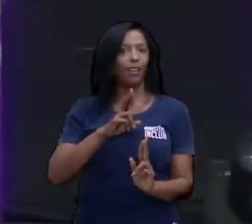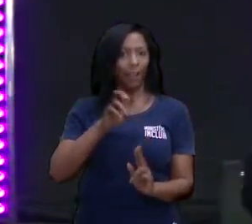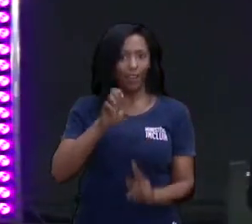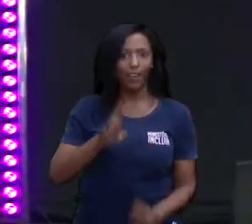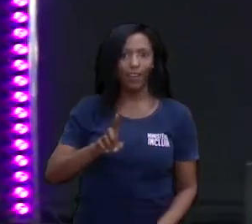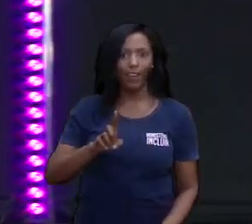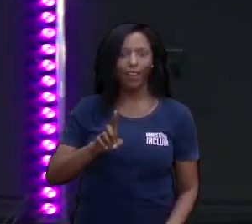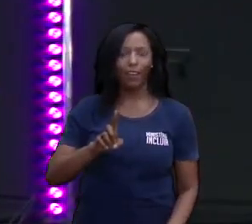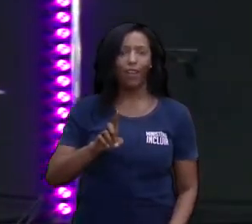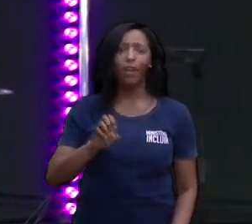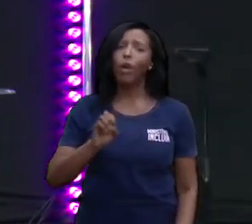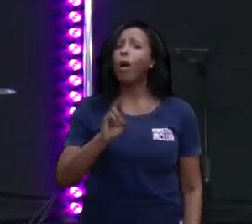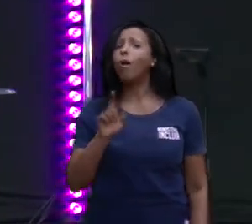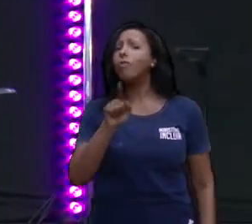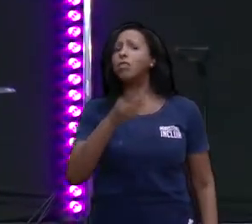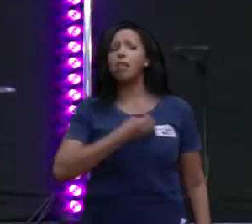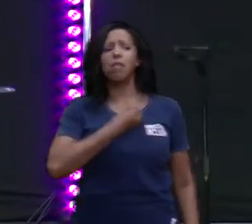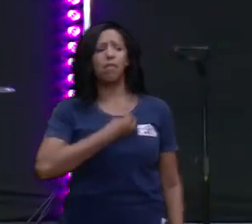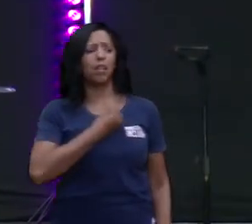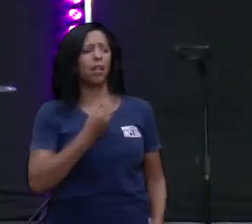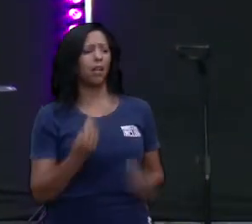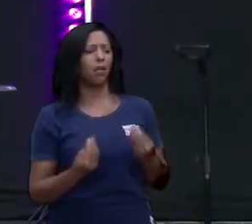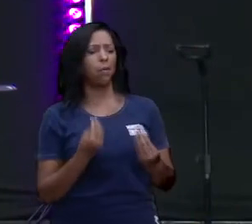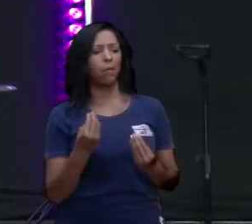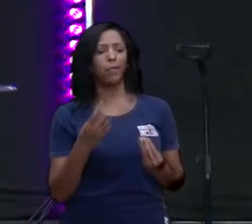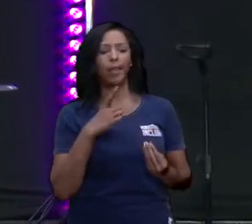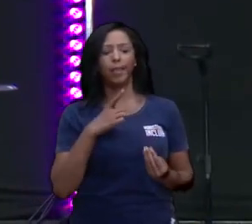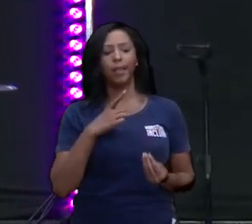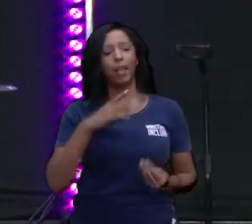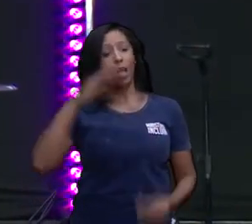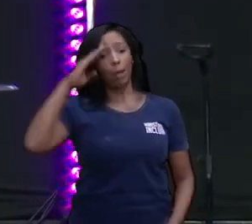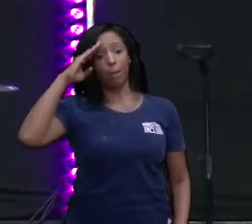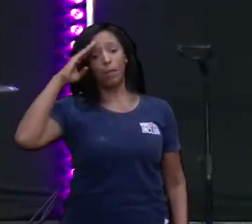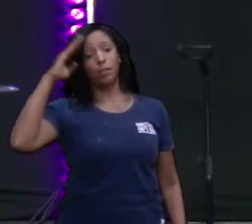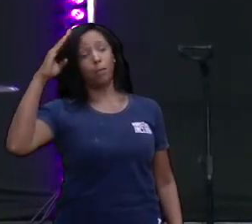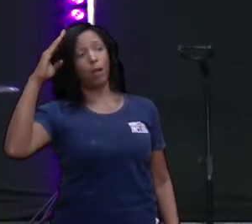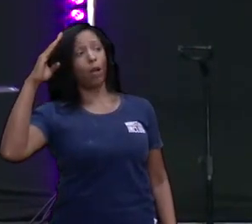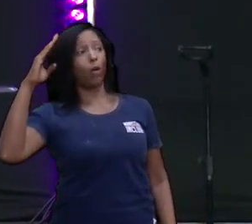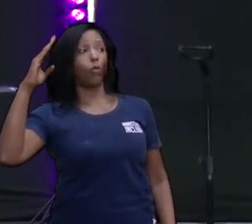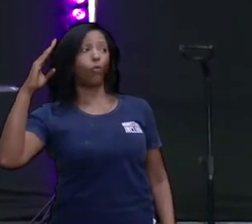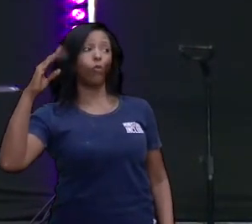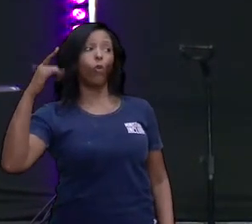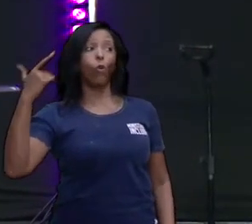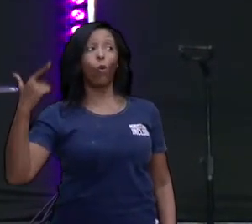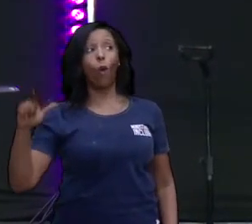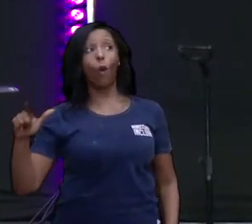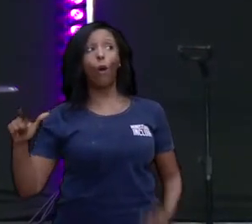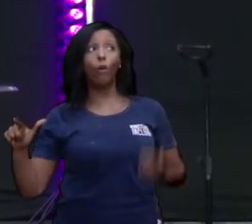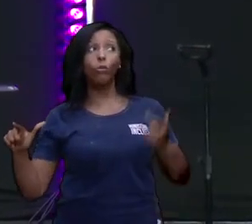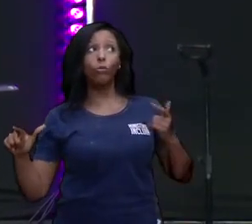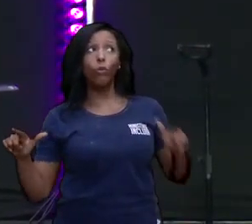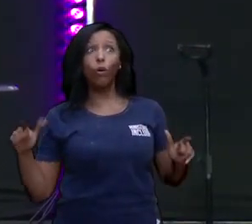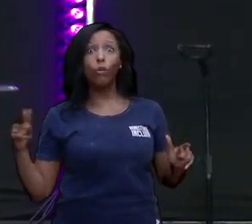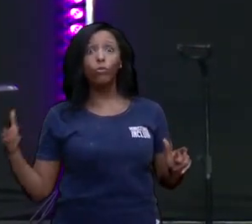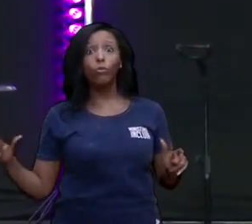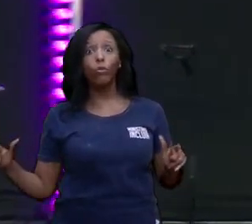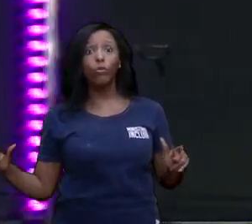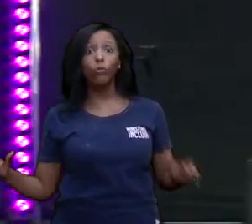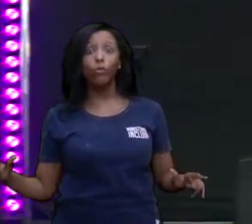ou será que a vida que você leva tem outras prioridades e tem outros fatores fundamentais